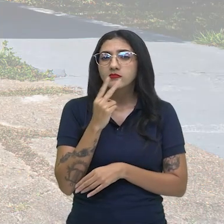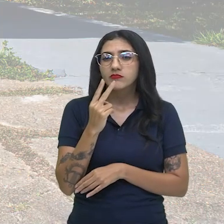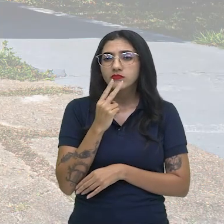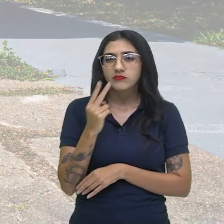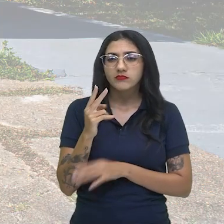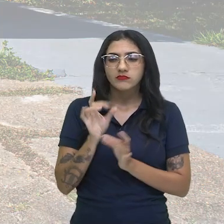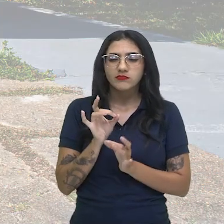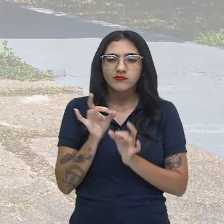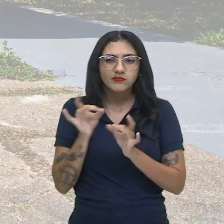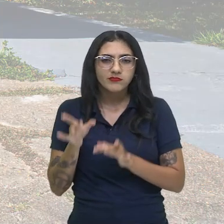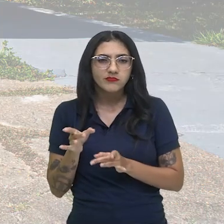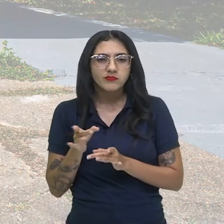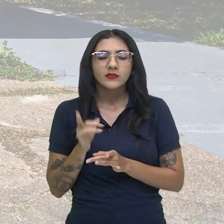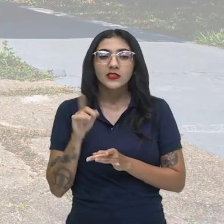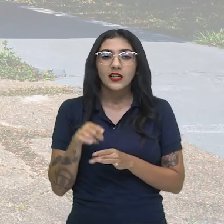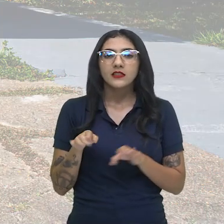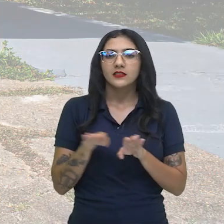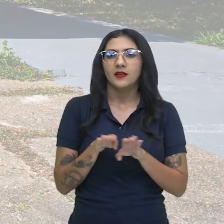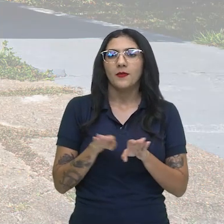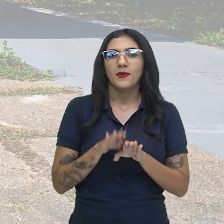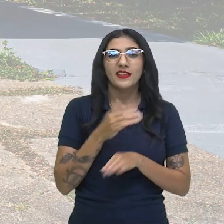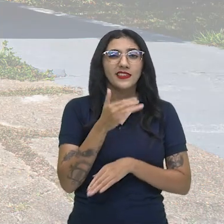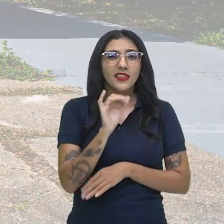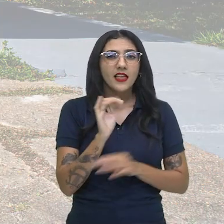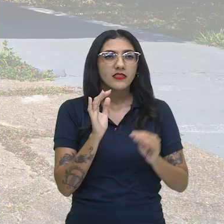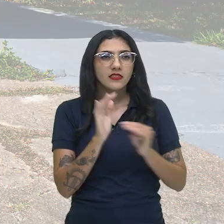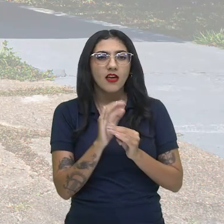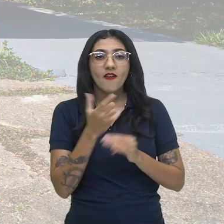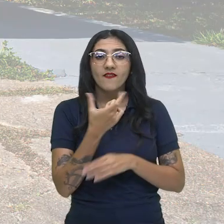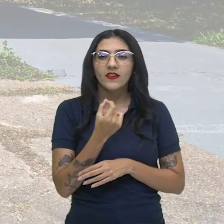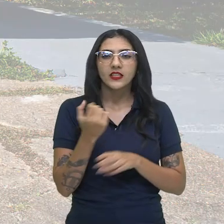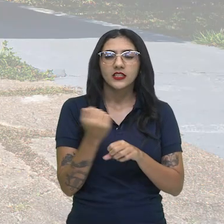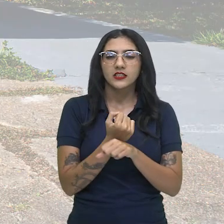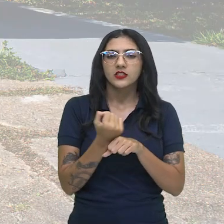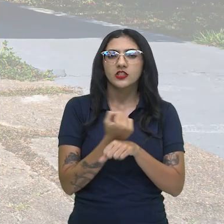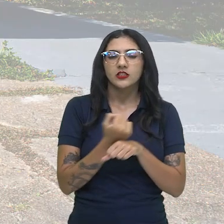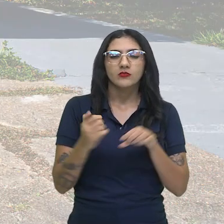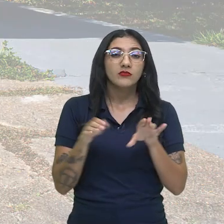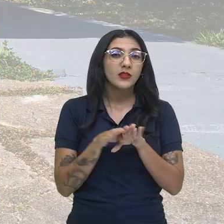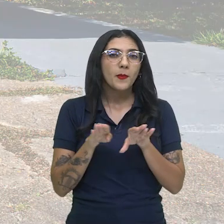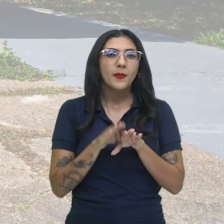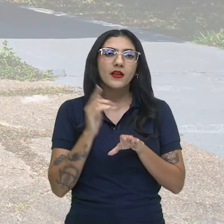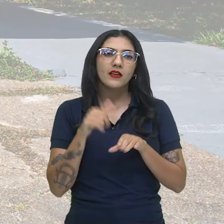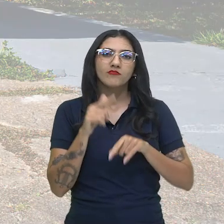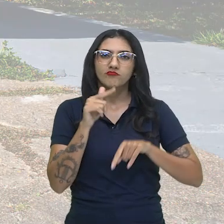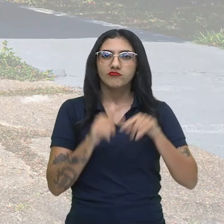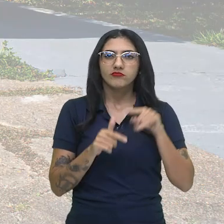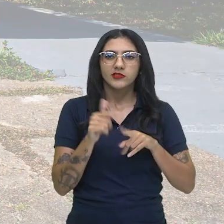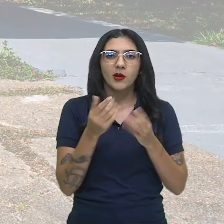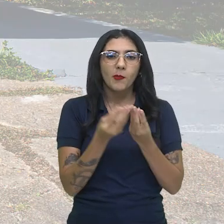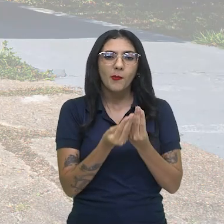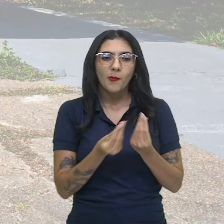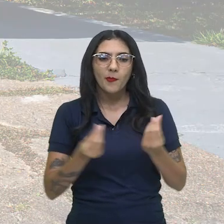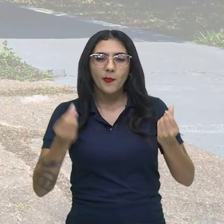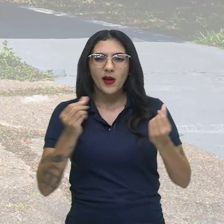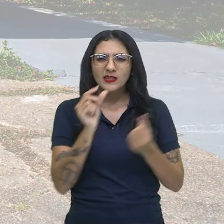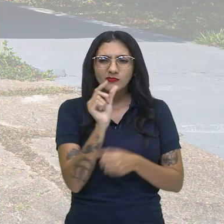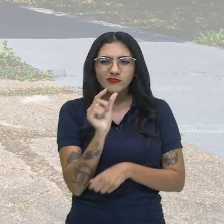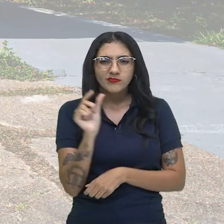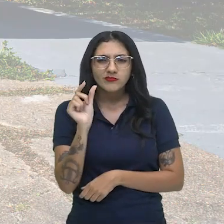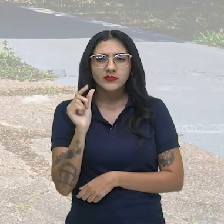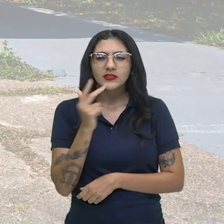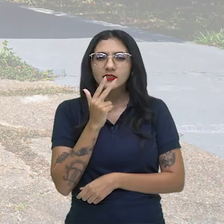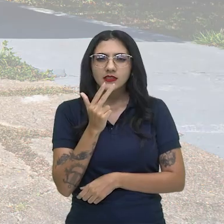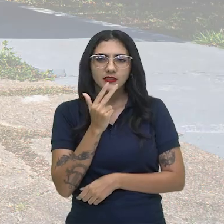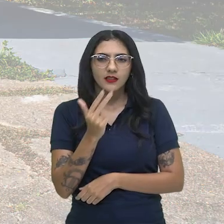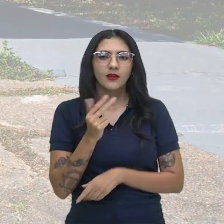10 a 20 anos, olha só o tempo que vai acontecer a decomposição de uma baganinha ali de cigarro,